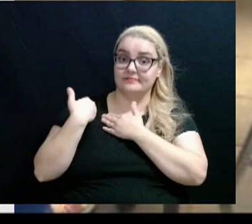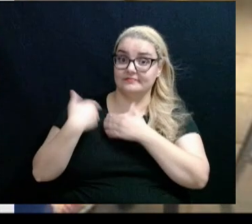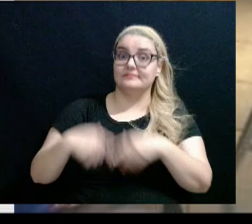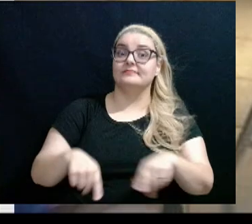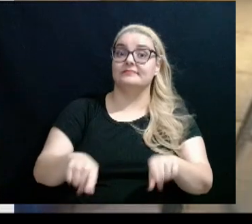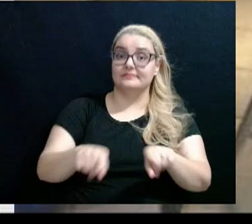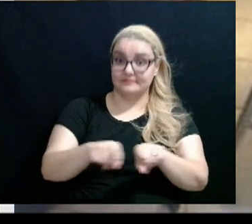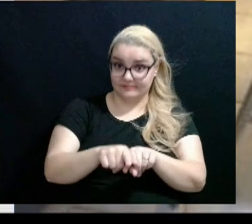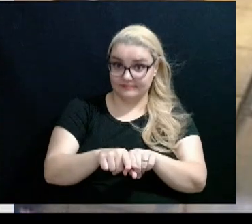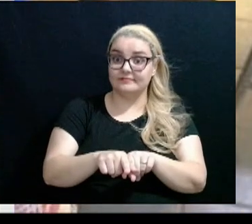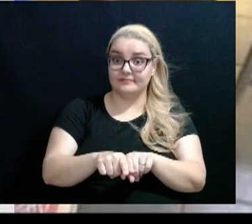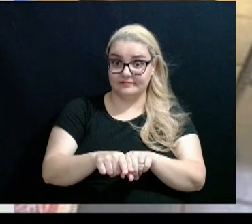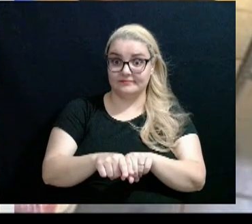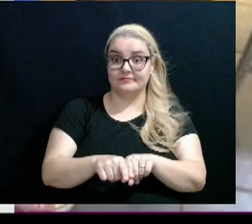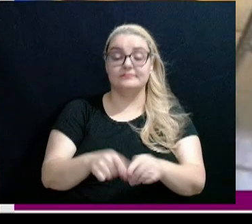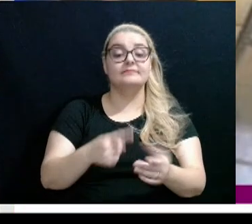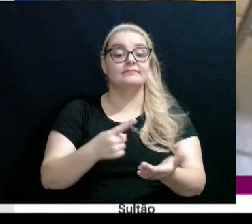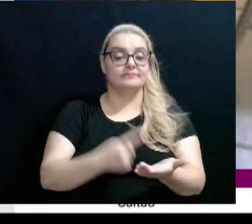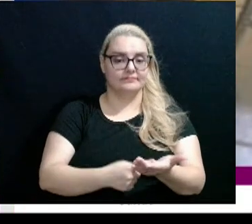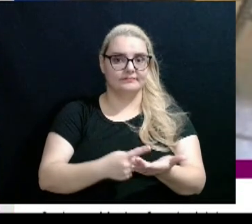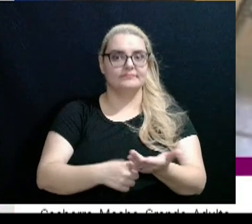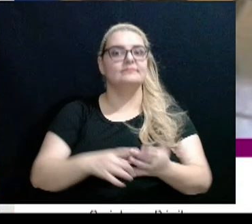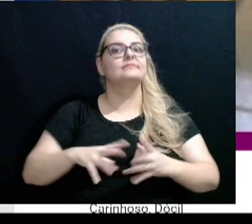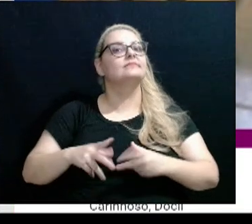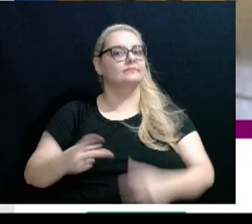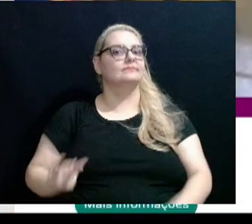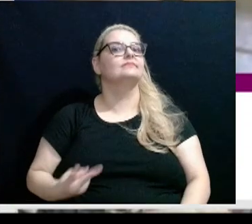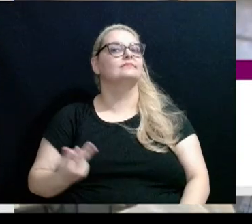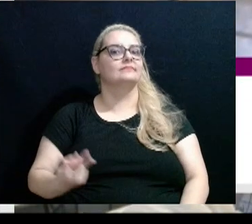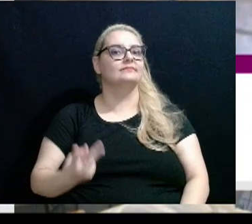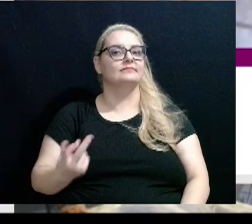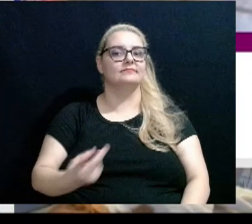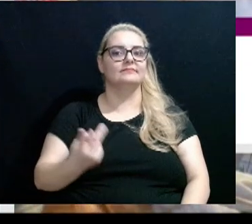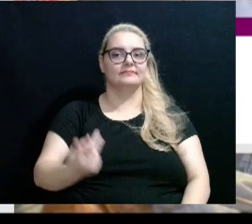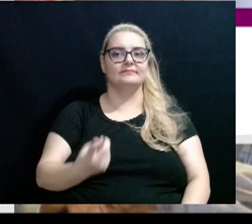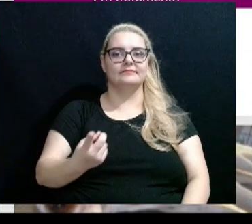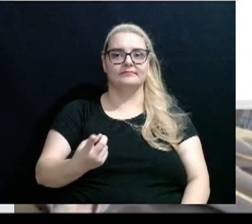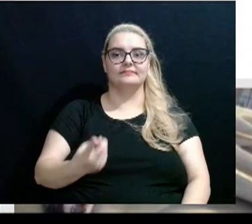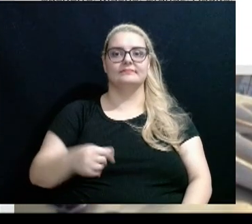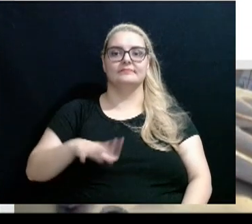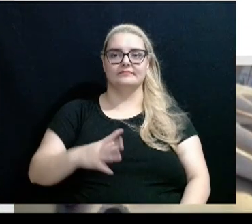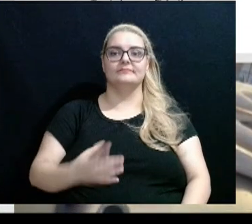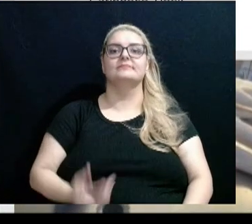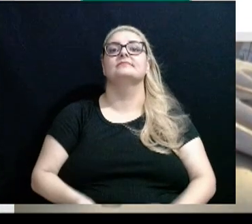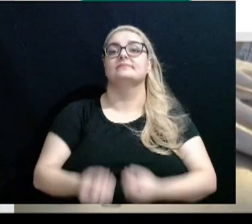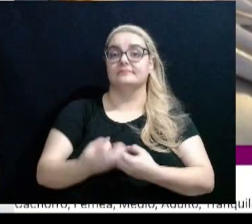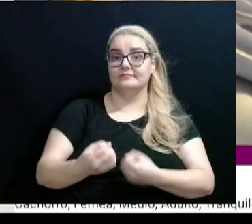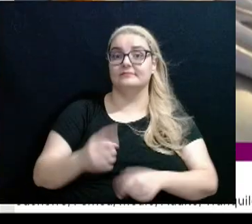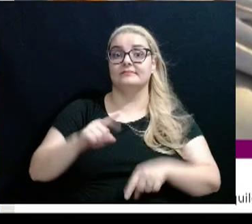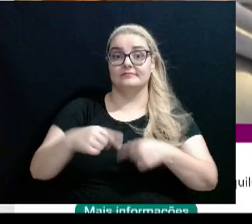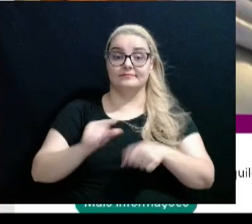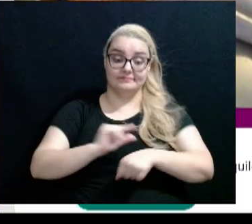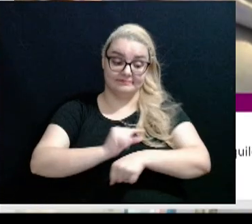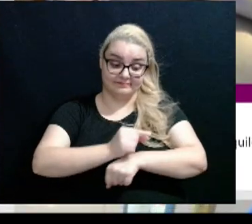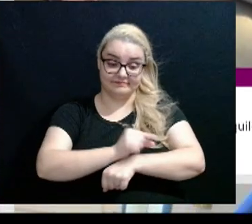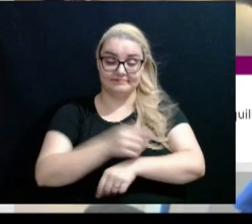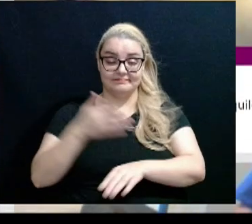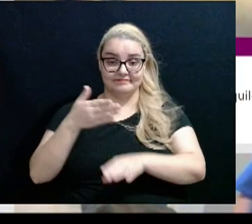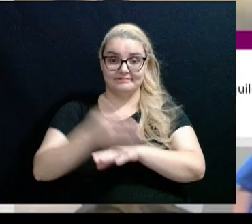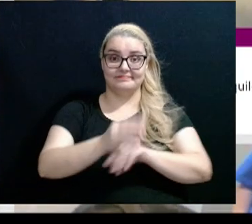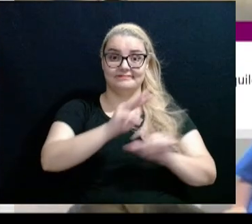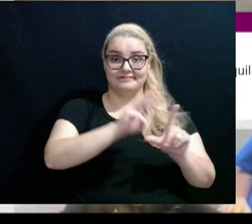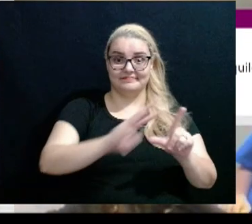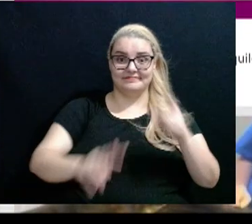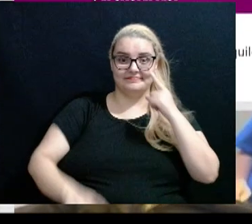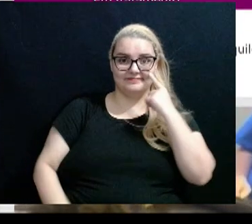responsabilidade e compromisso para toda a vida. Para mais informações sobre esses e outros peludinhos, acesse o